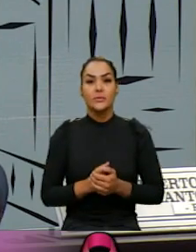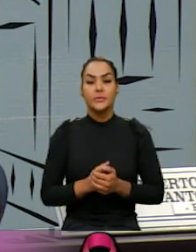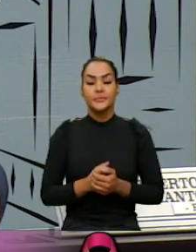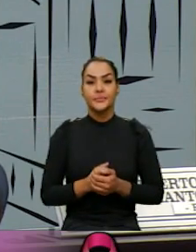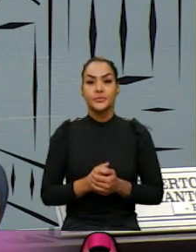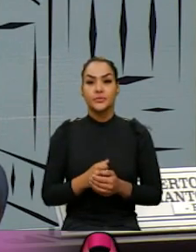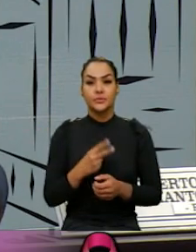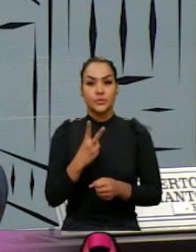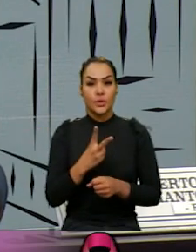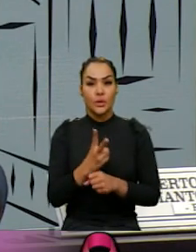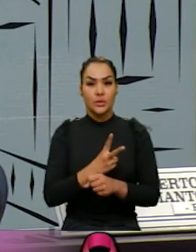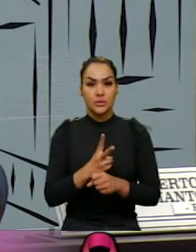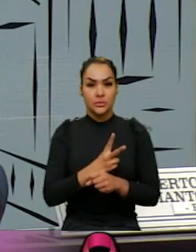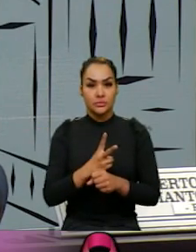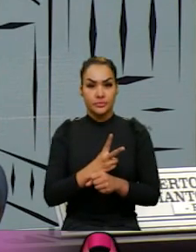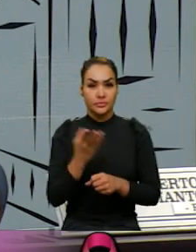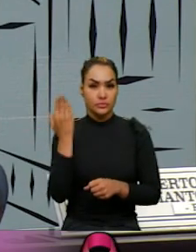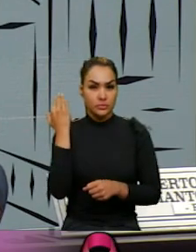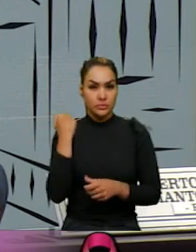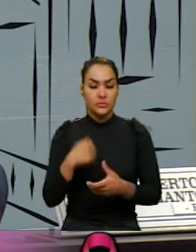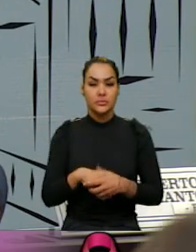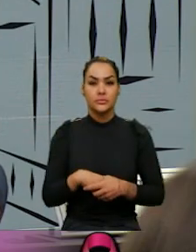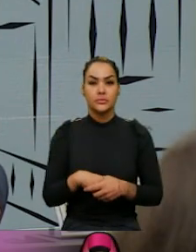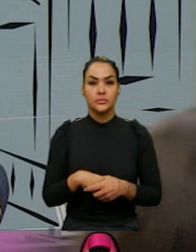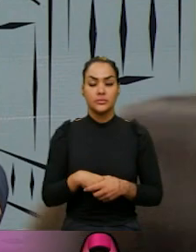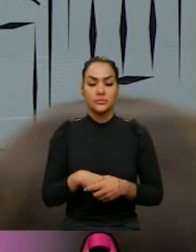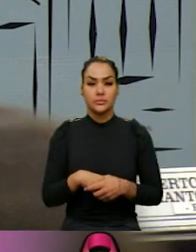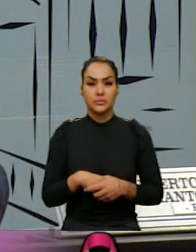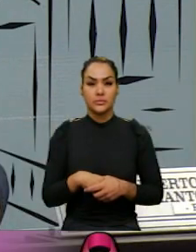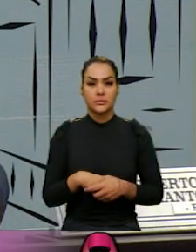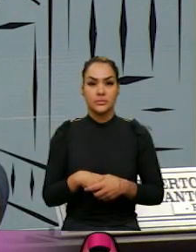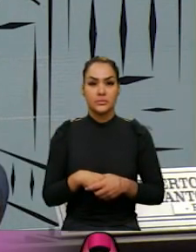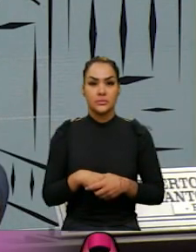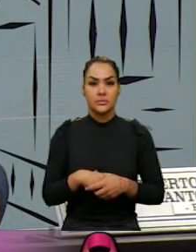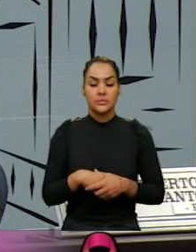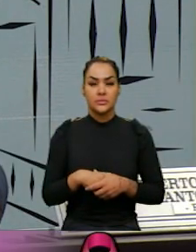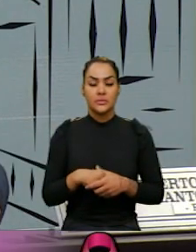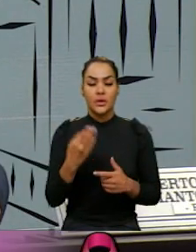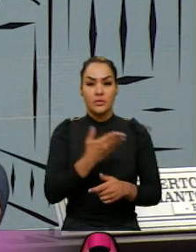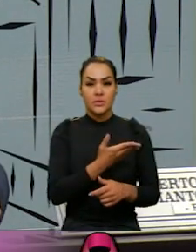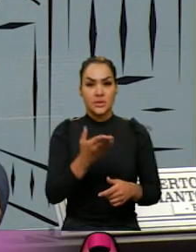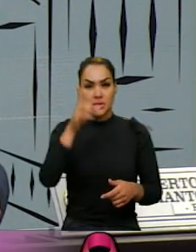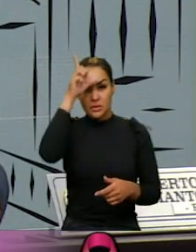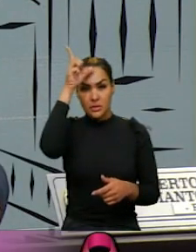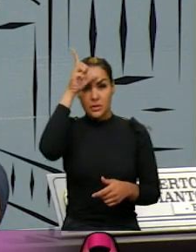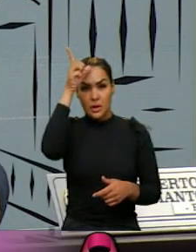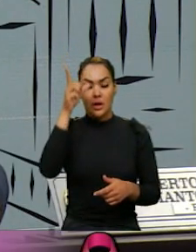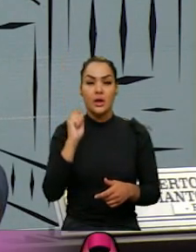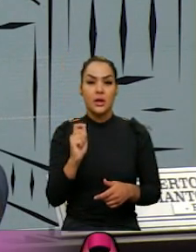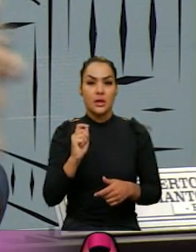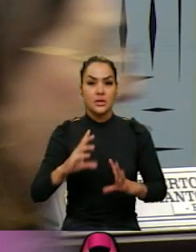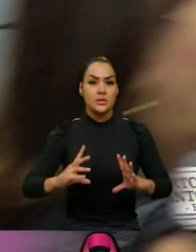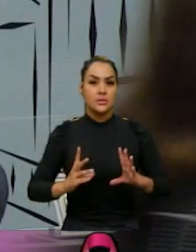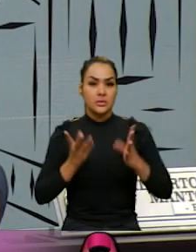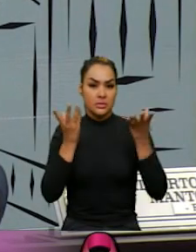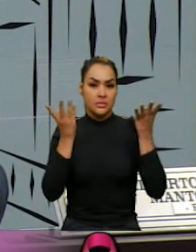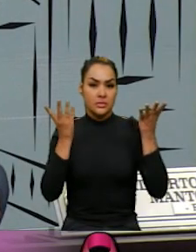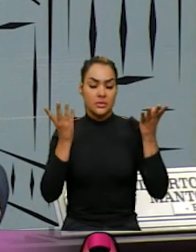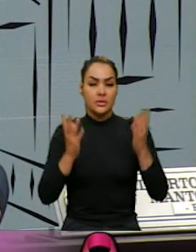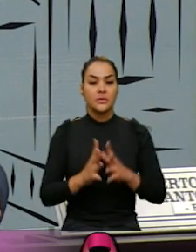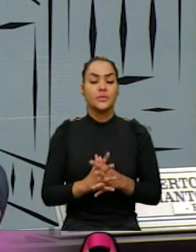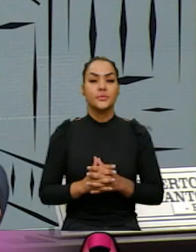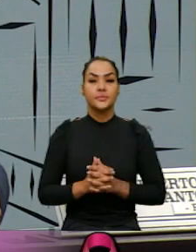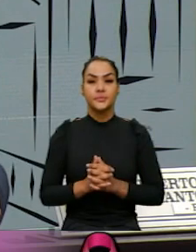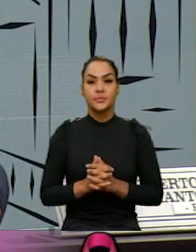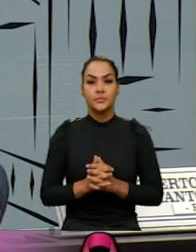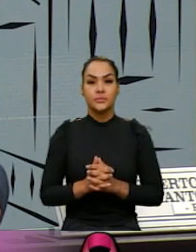o grupo, através da ação de vocês que encabeçam esse ato de amor, de carinho, de